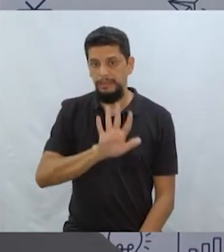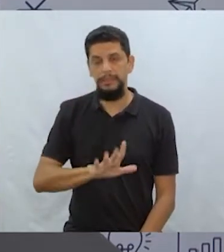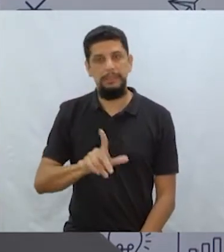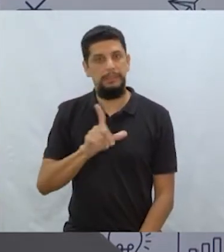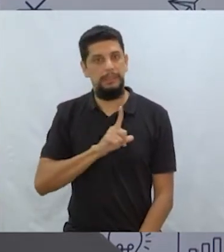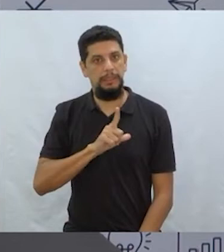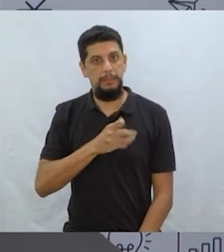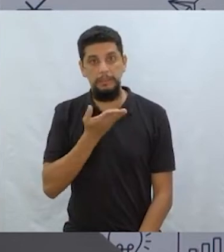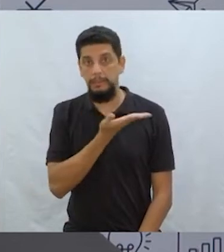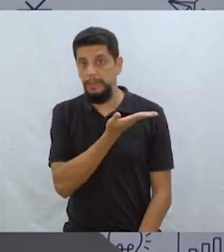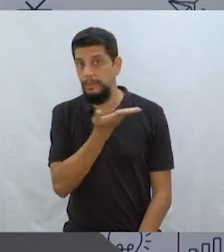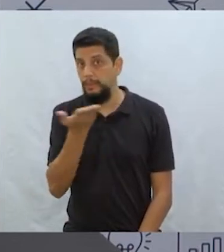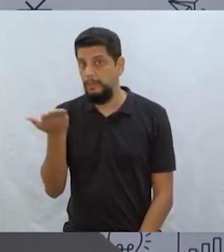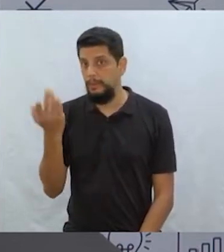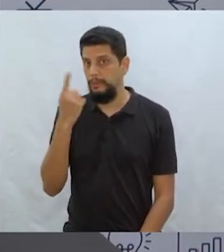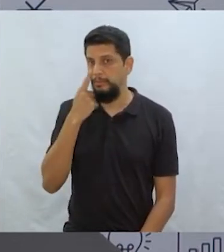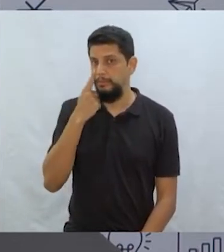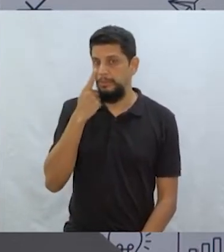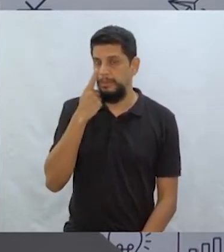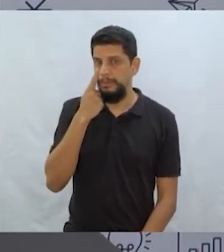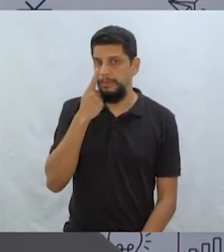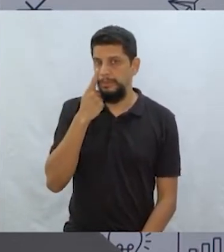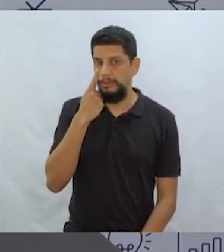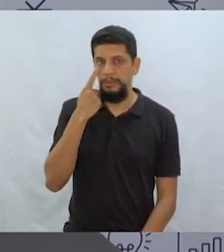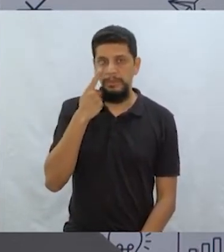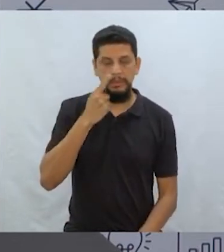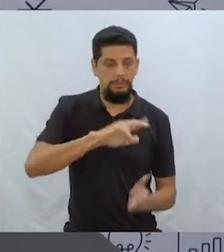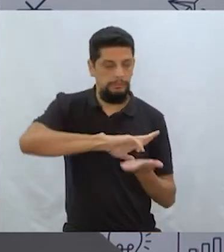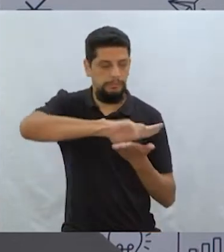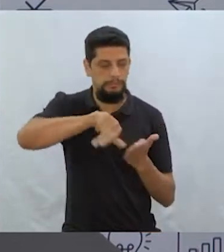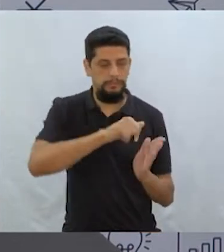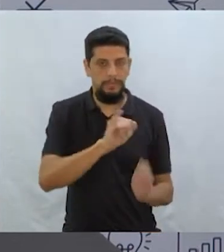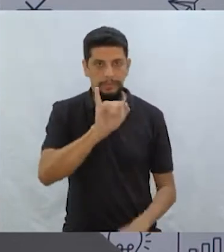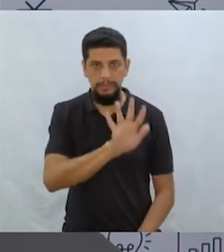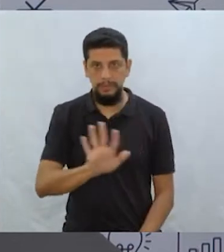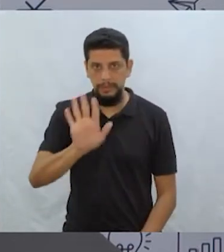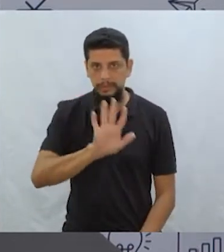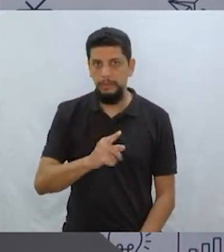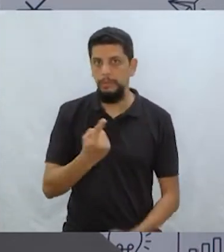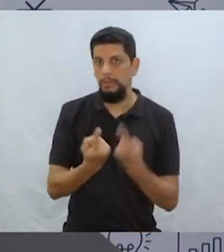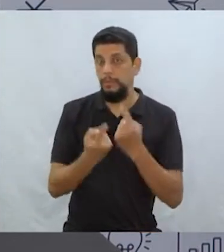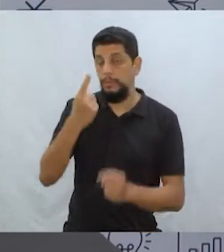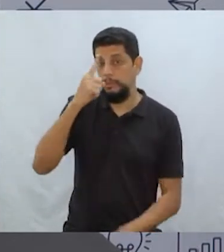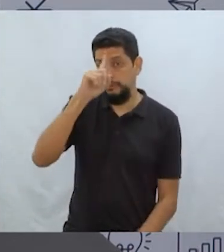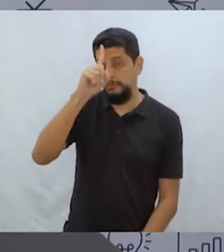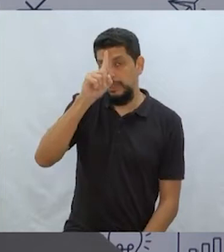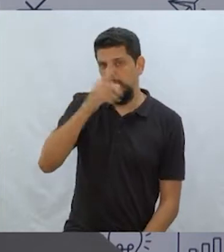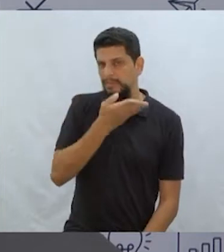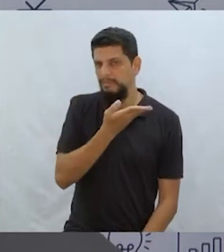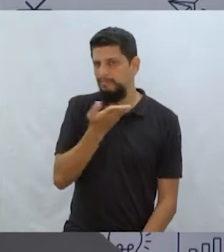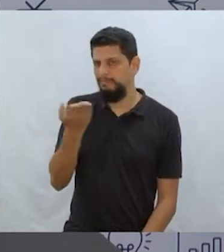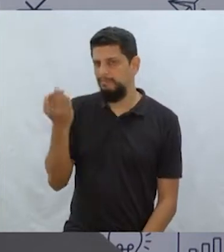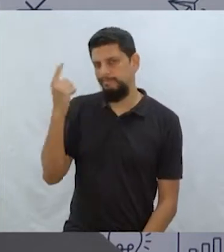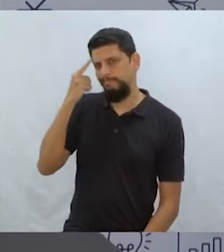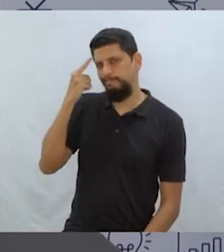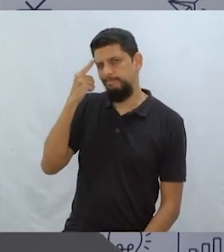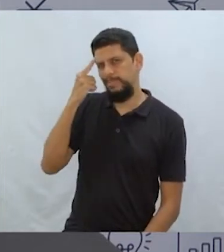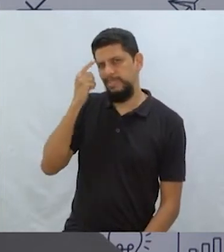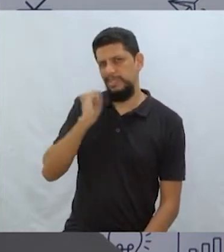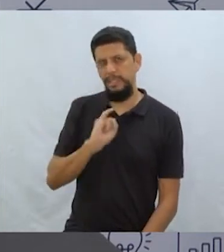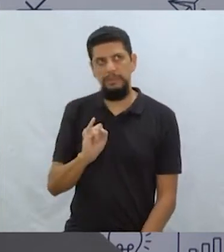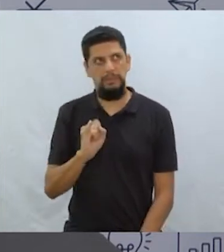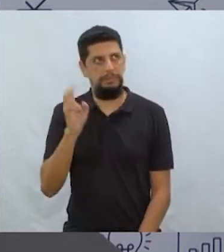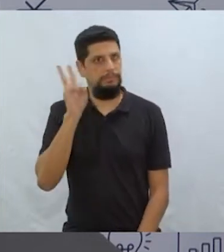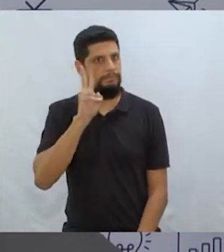imagens trazem para você você vai ver alguma série de imagens que ideia que isso te traz